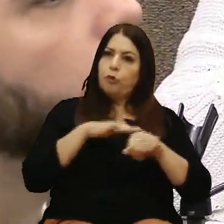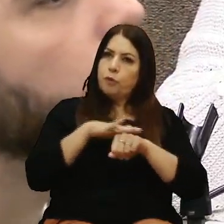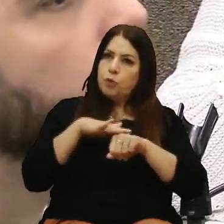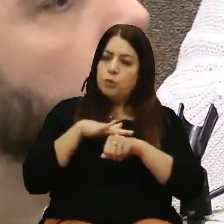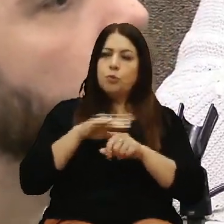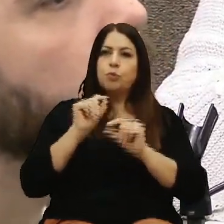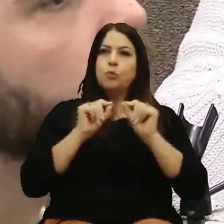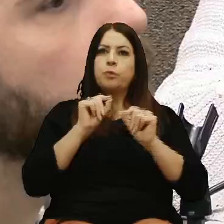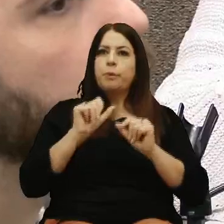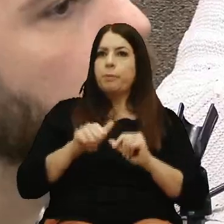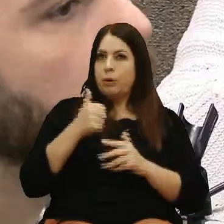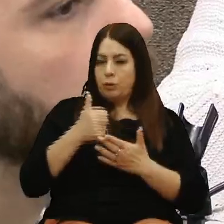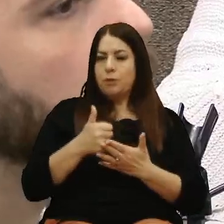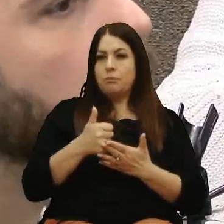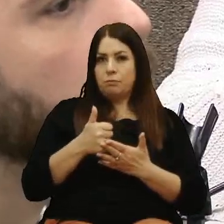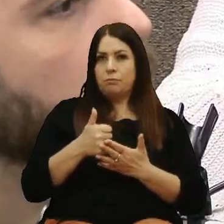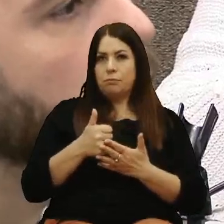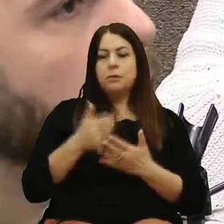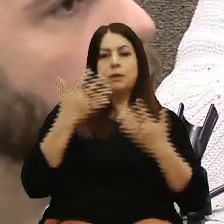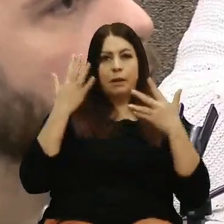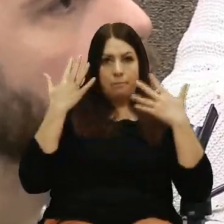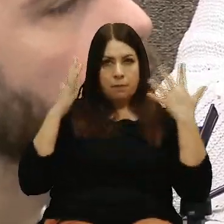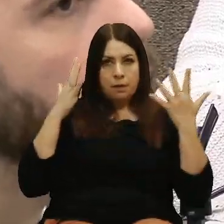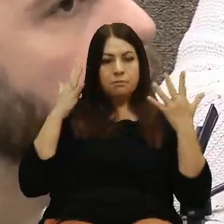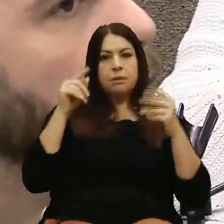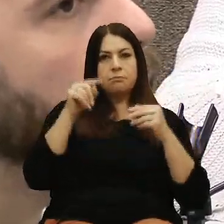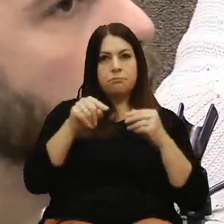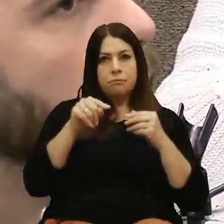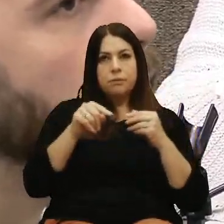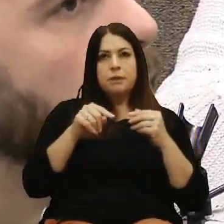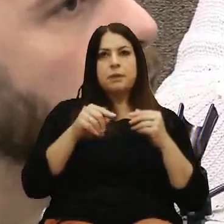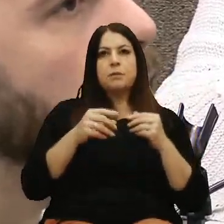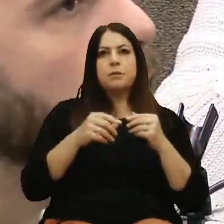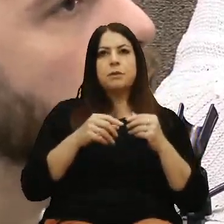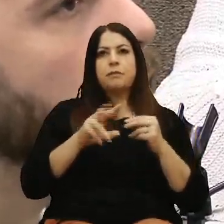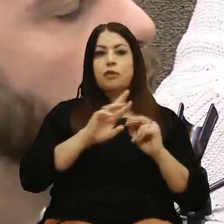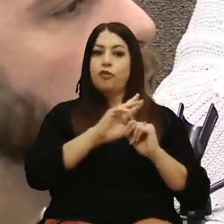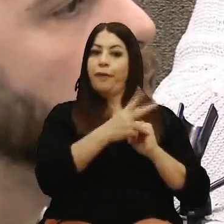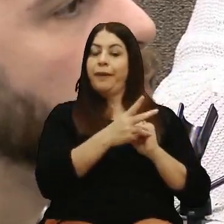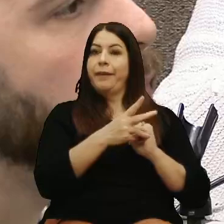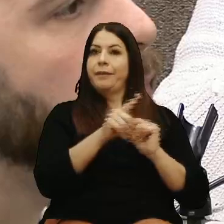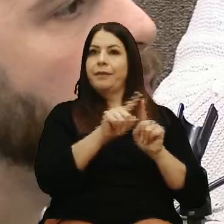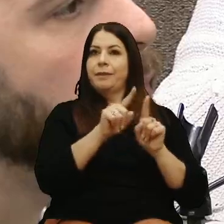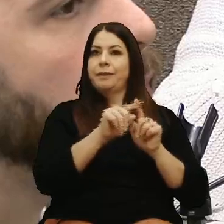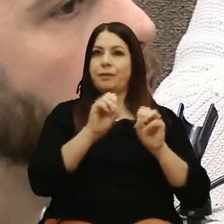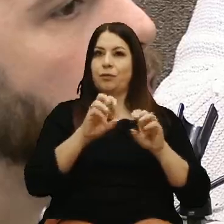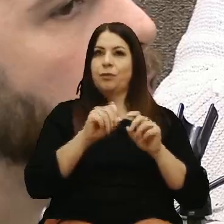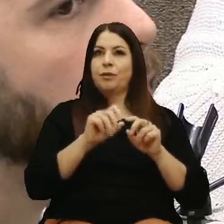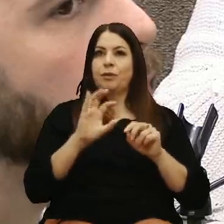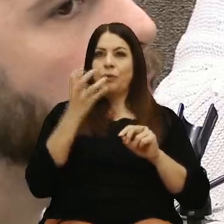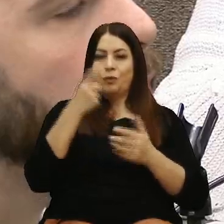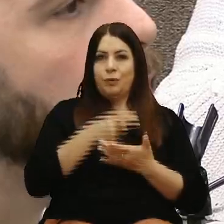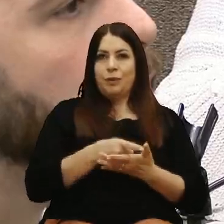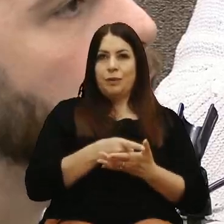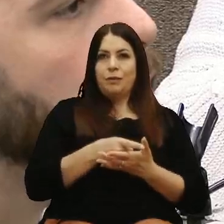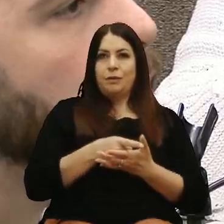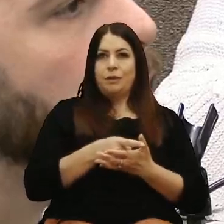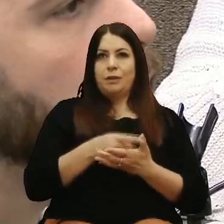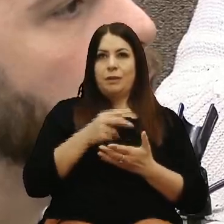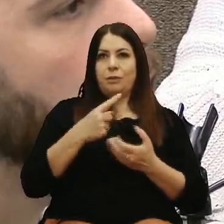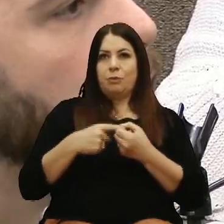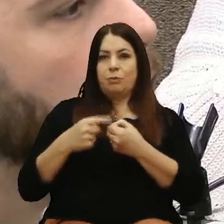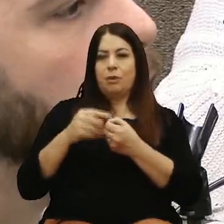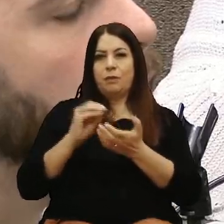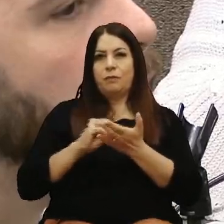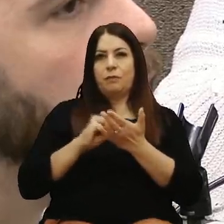a questão de melhorias. Então, parabenizar nesse quesito que foi muito ao contrário da questão da educação que aconteceu aqui no nosso município, que